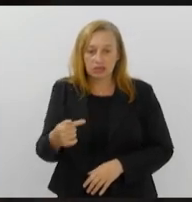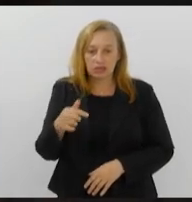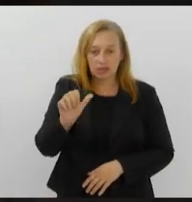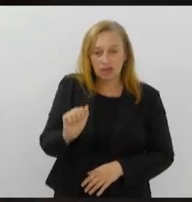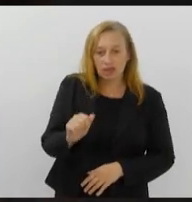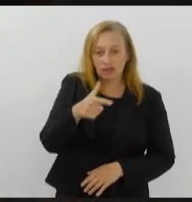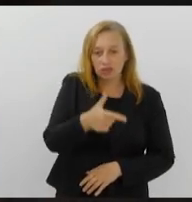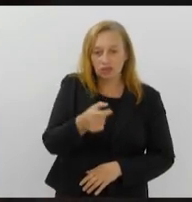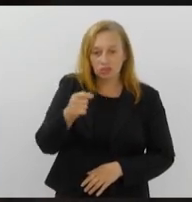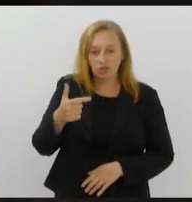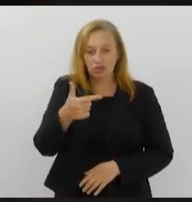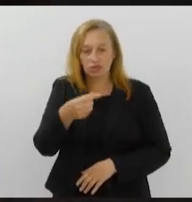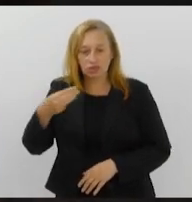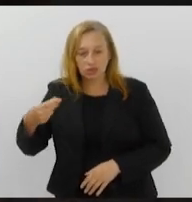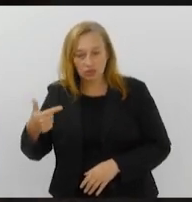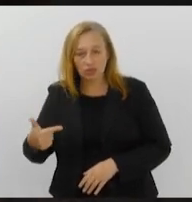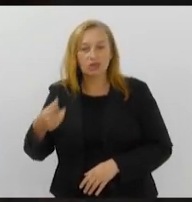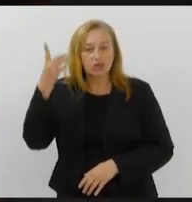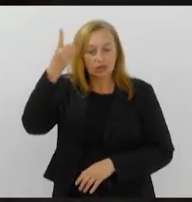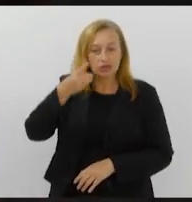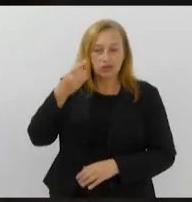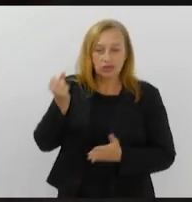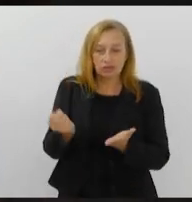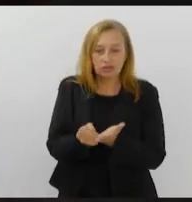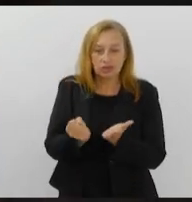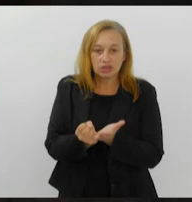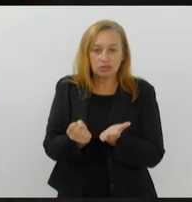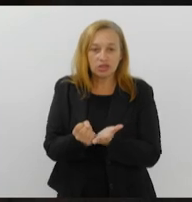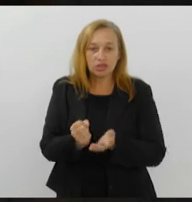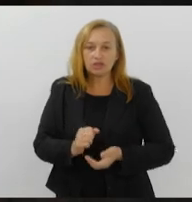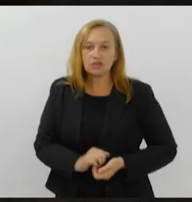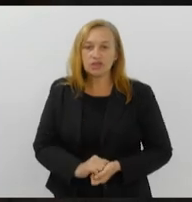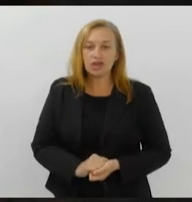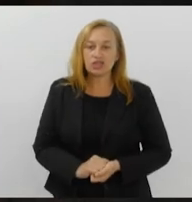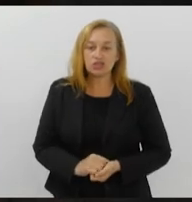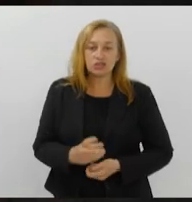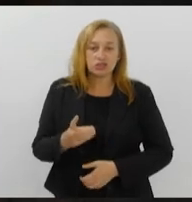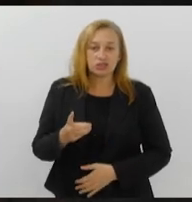do deputado Samuel Malafaia e Daniel Libreron.